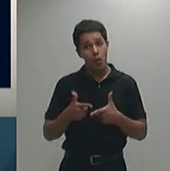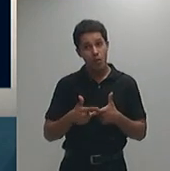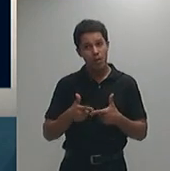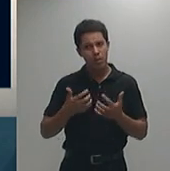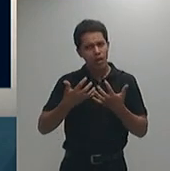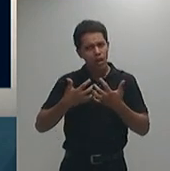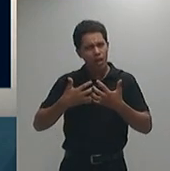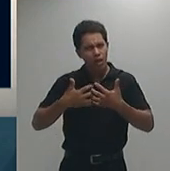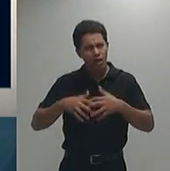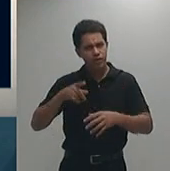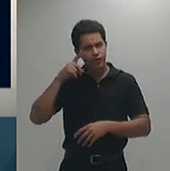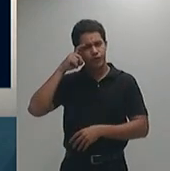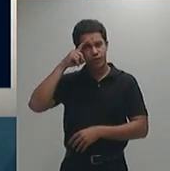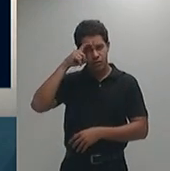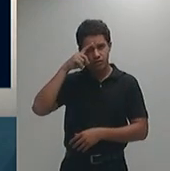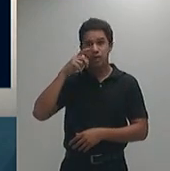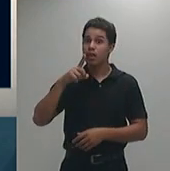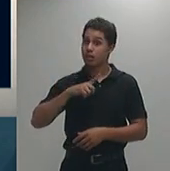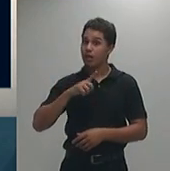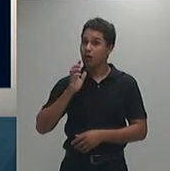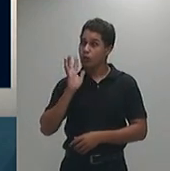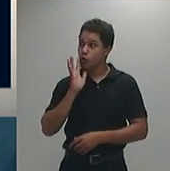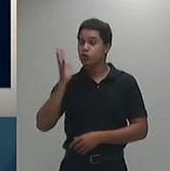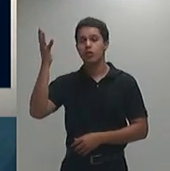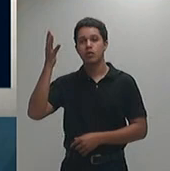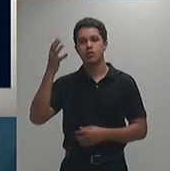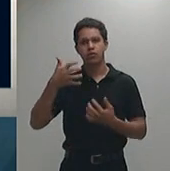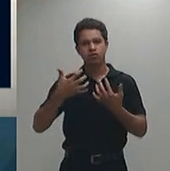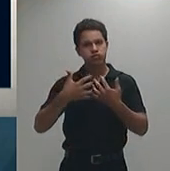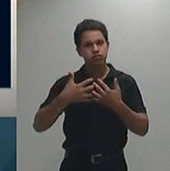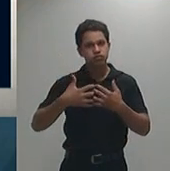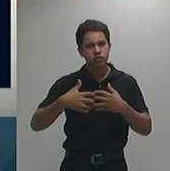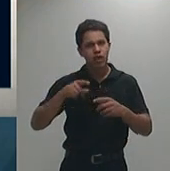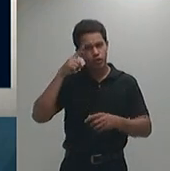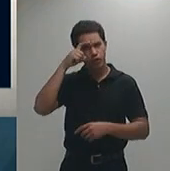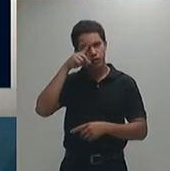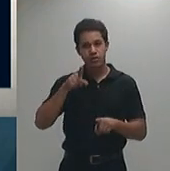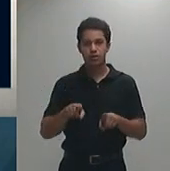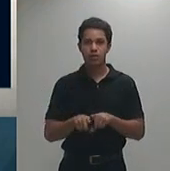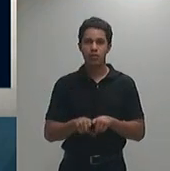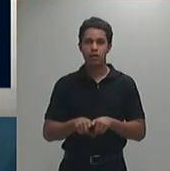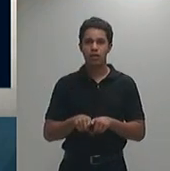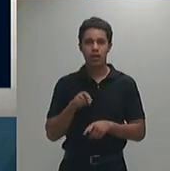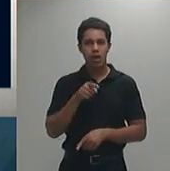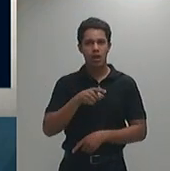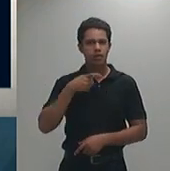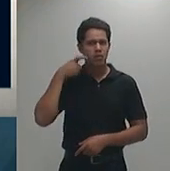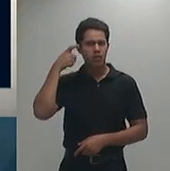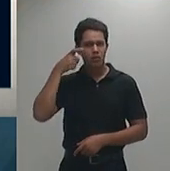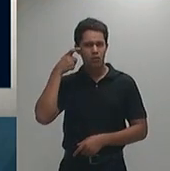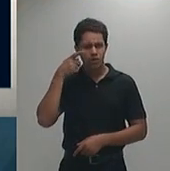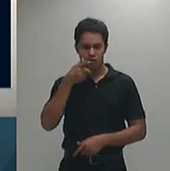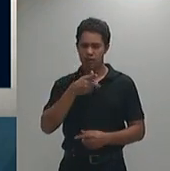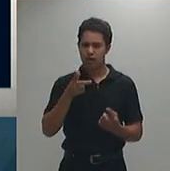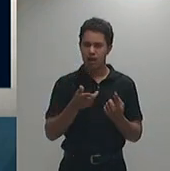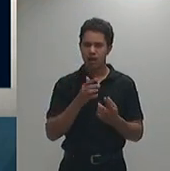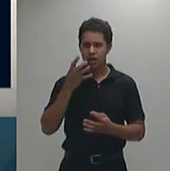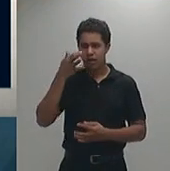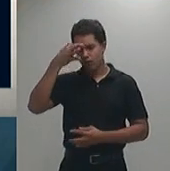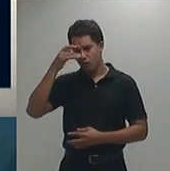soluções complexas e é com essa preocupação que a recorrente entende com todo respeito evidentemente